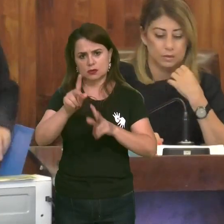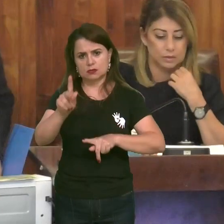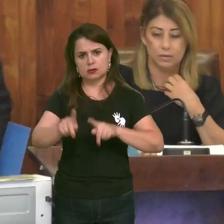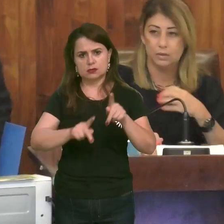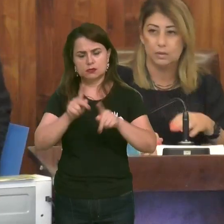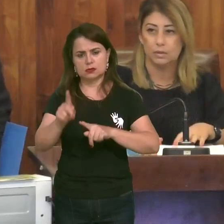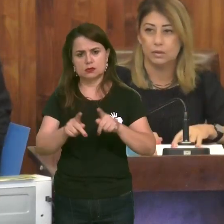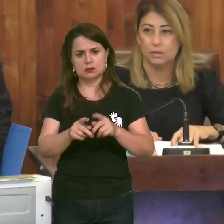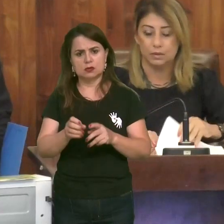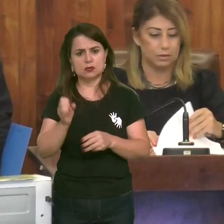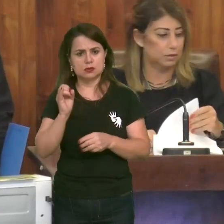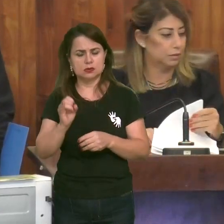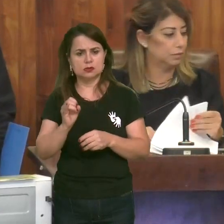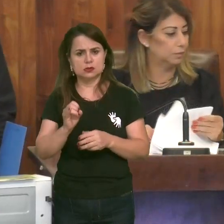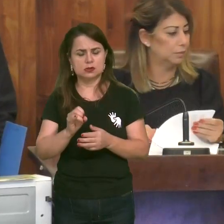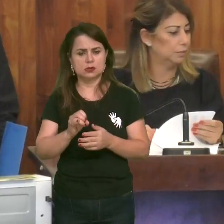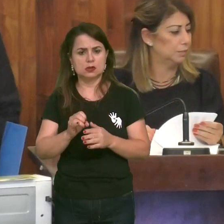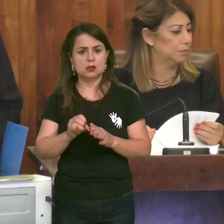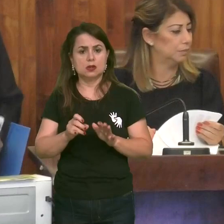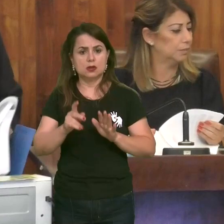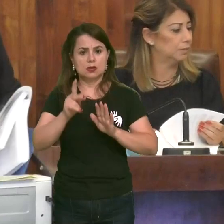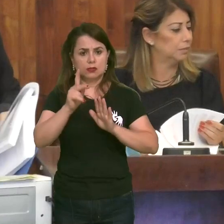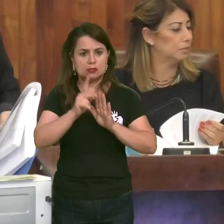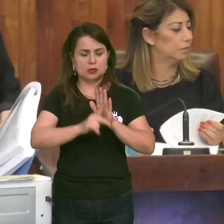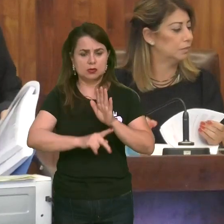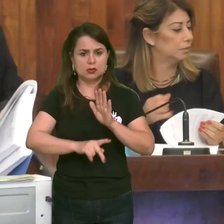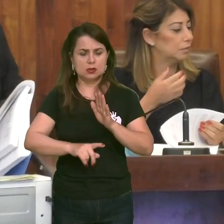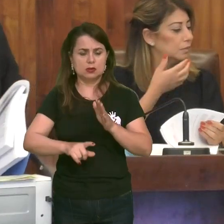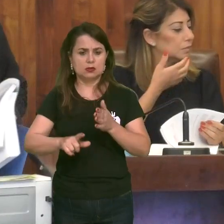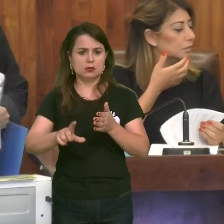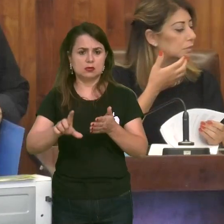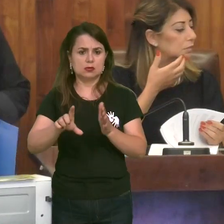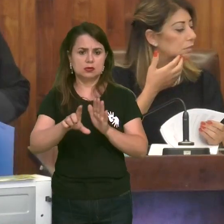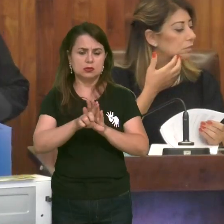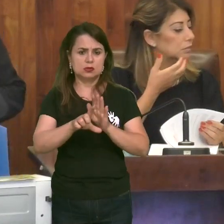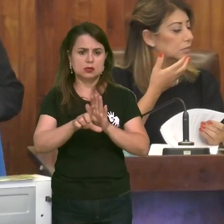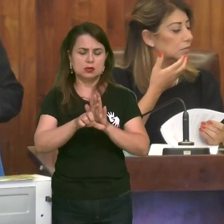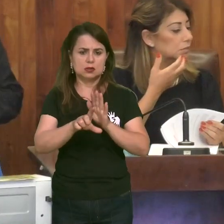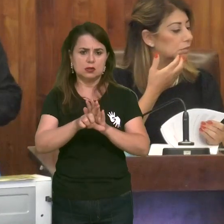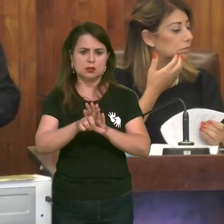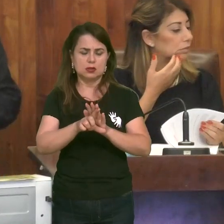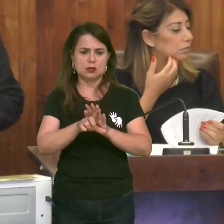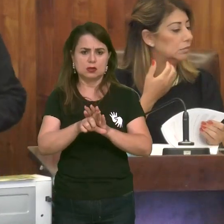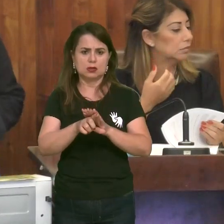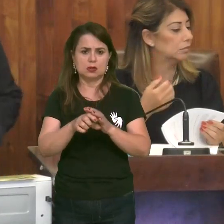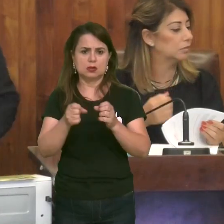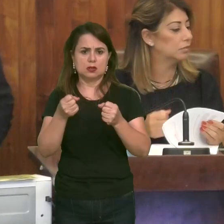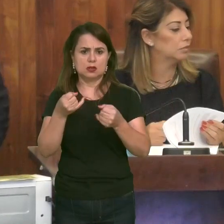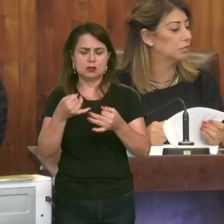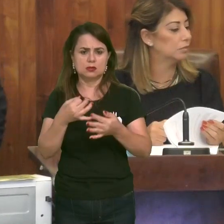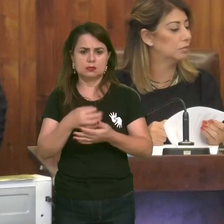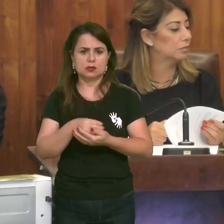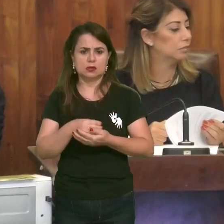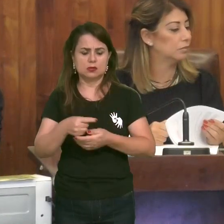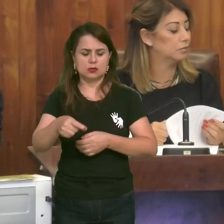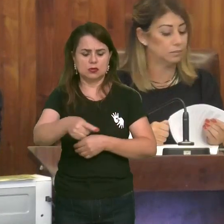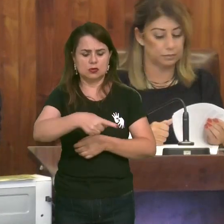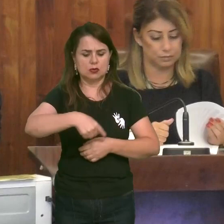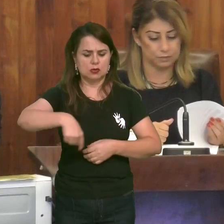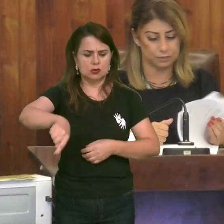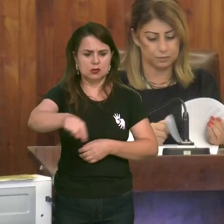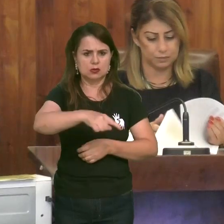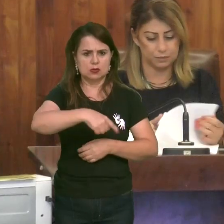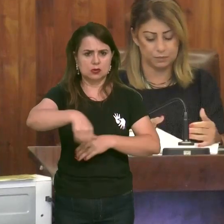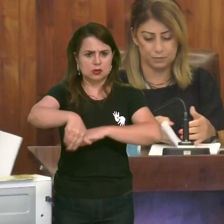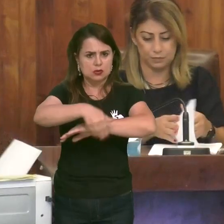o projeto de lei número 62 de 2022 que denomina dispositivo viário Luiz Carlos Jorge A rotatória instalada